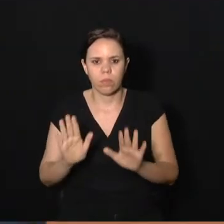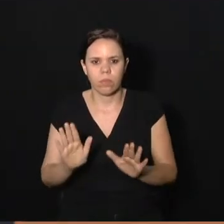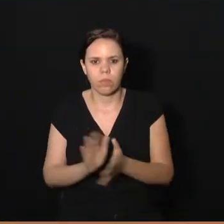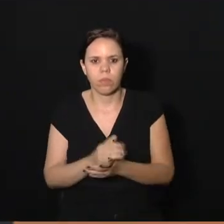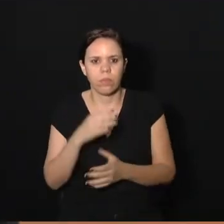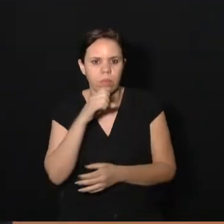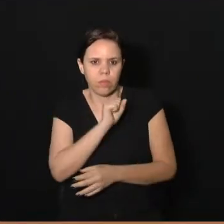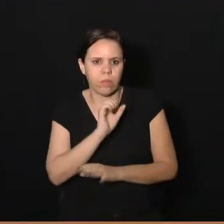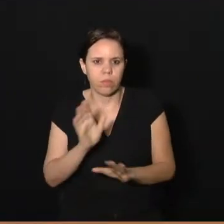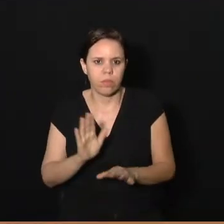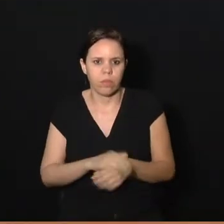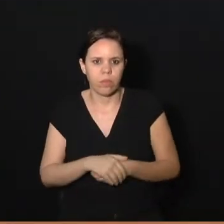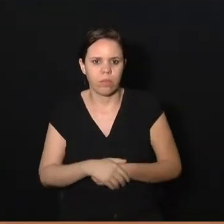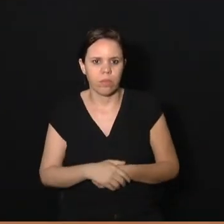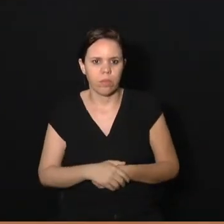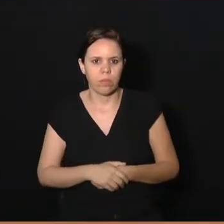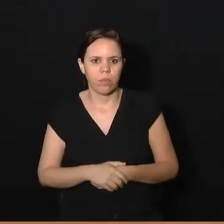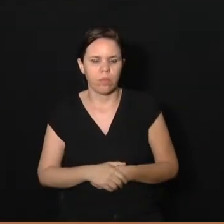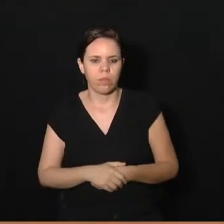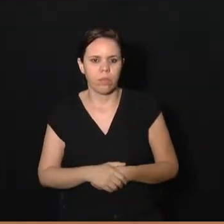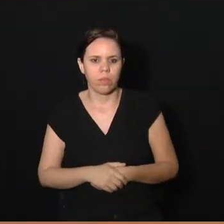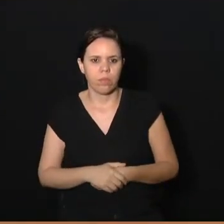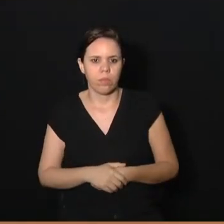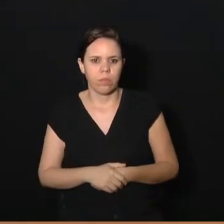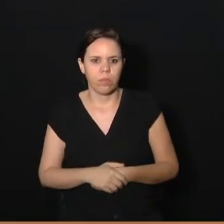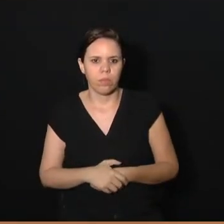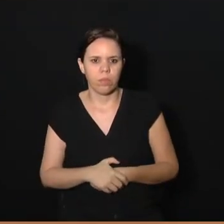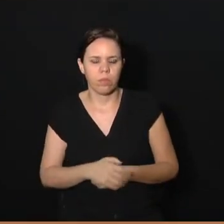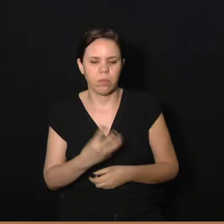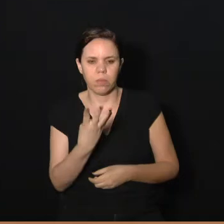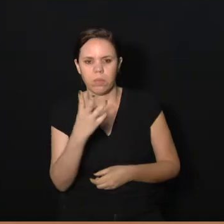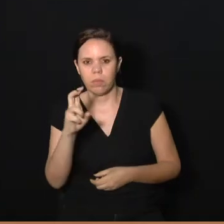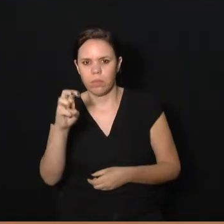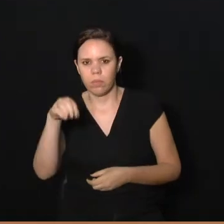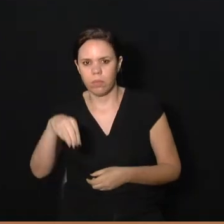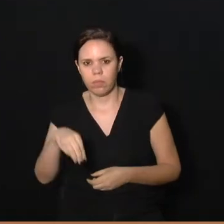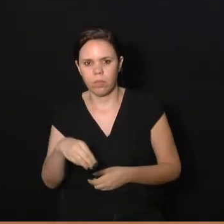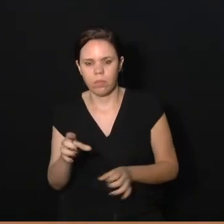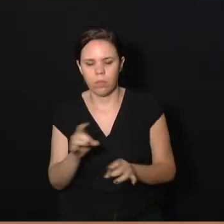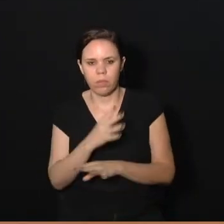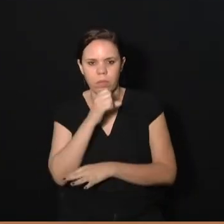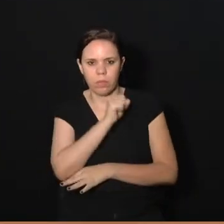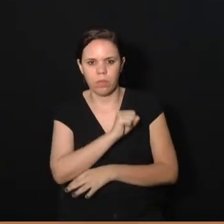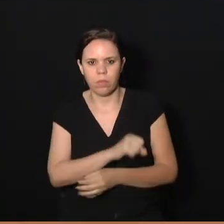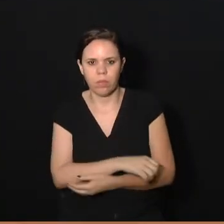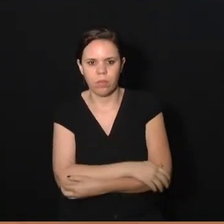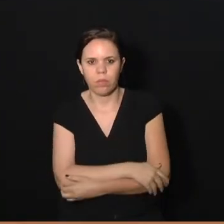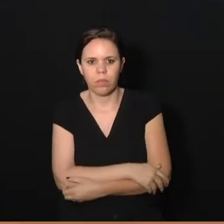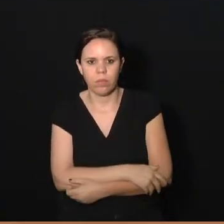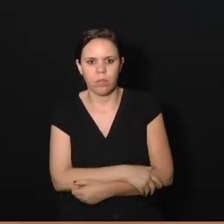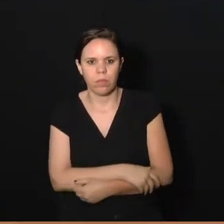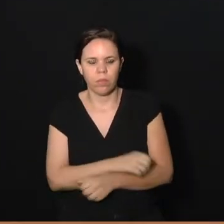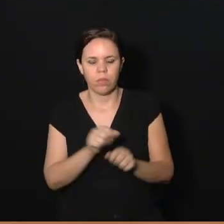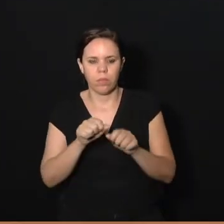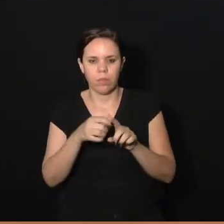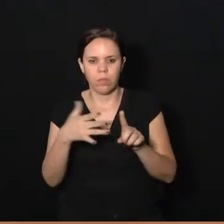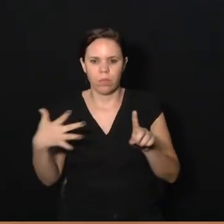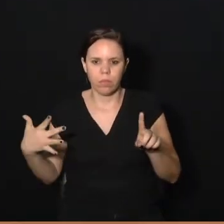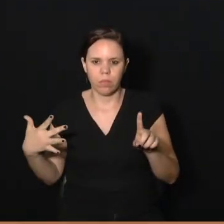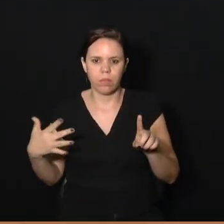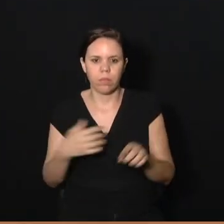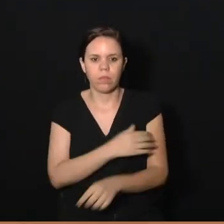coisa rápida, acho que em 45 minutos acabaria rápido a explanação nossa